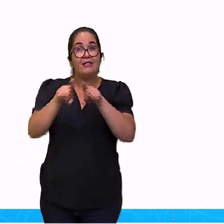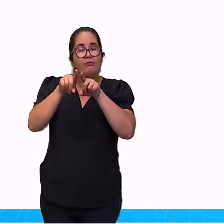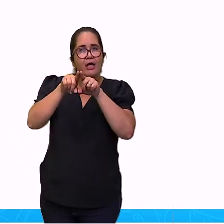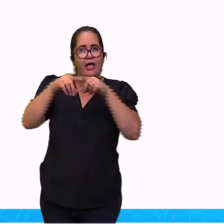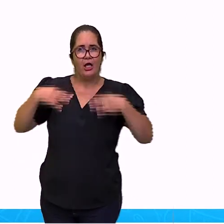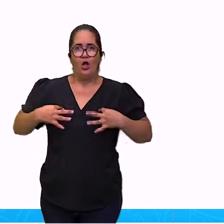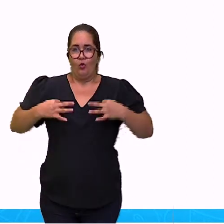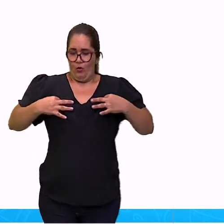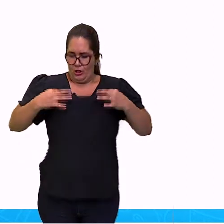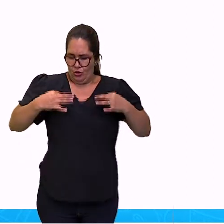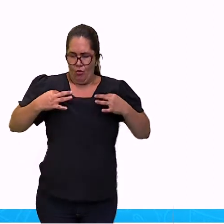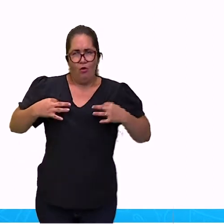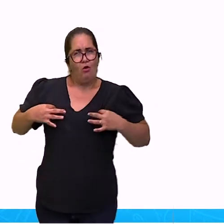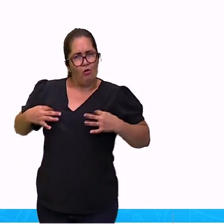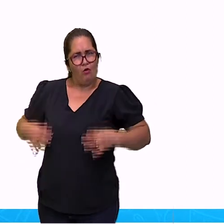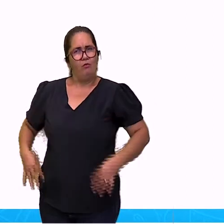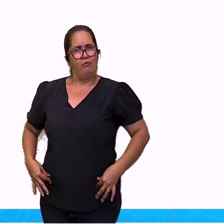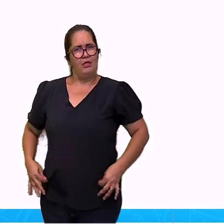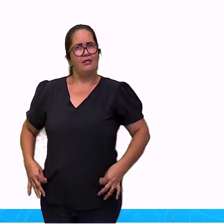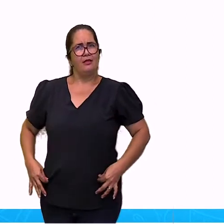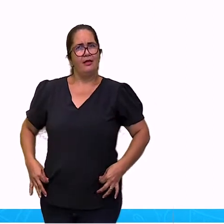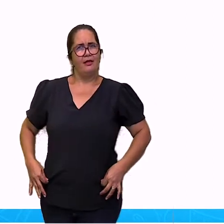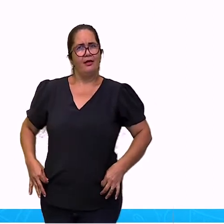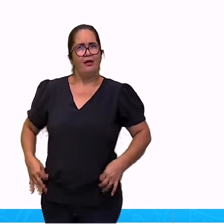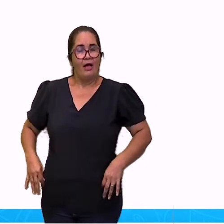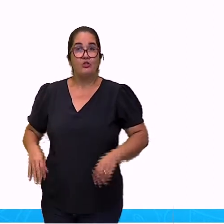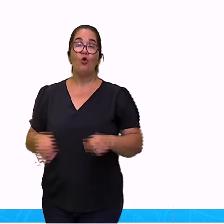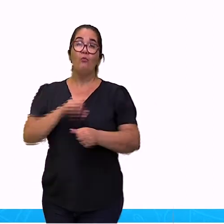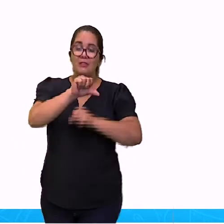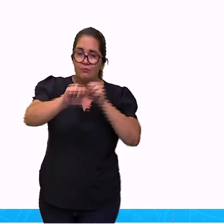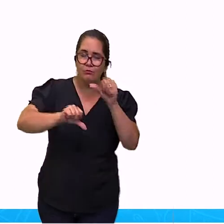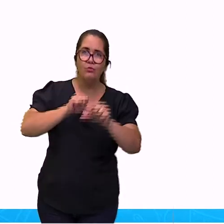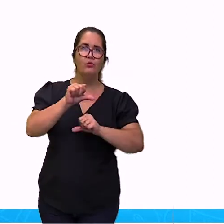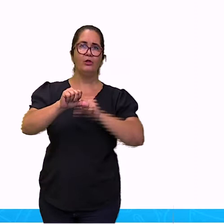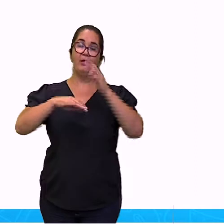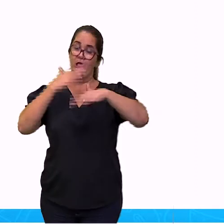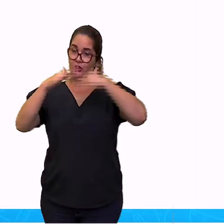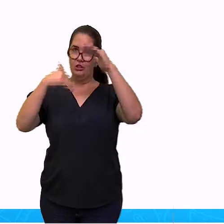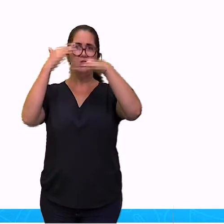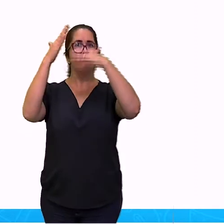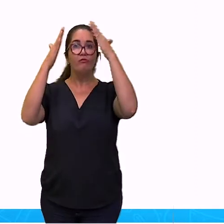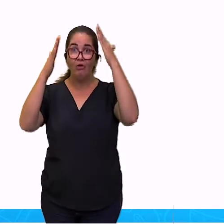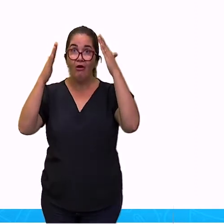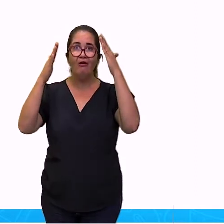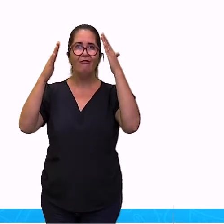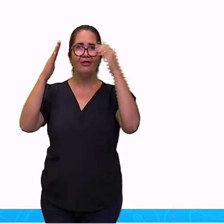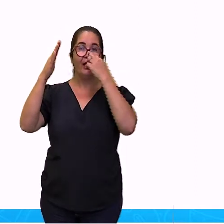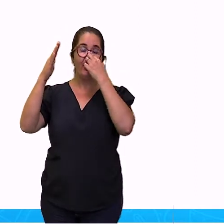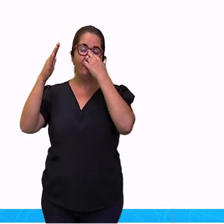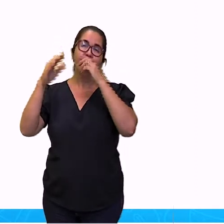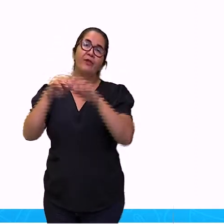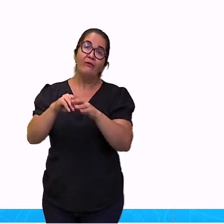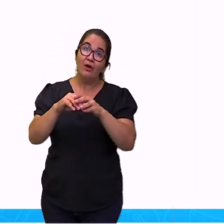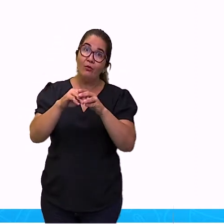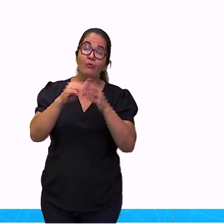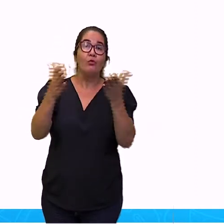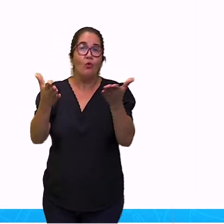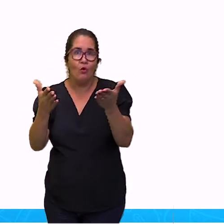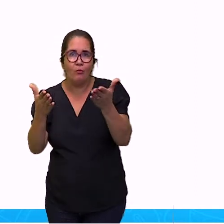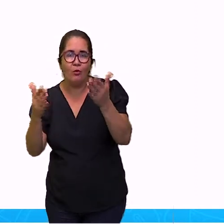seda, lembrando as dançarinas gregas, em contraposição às vestimentas tradicionais do balé,